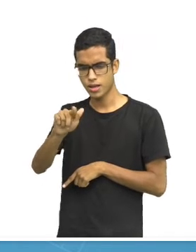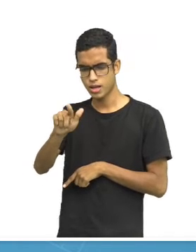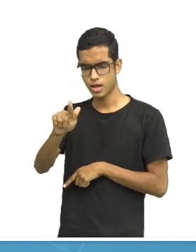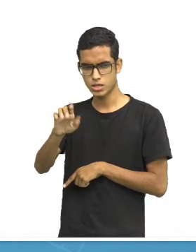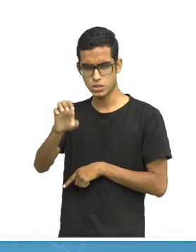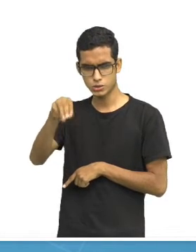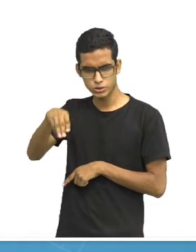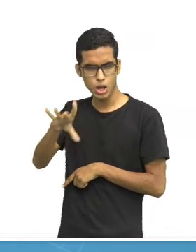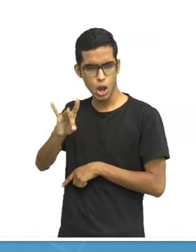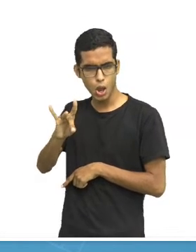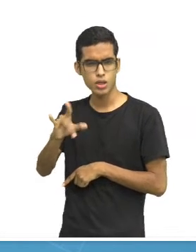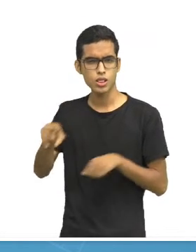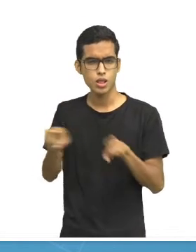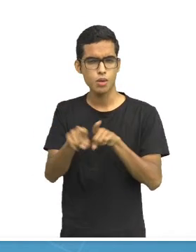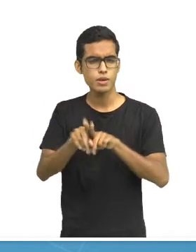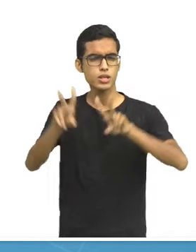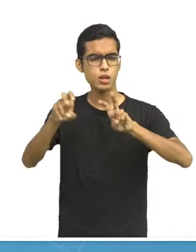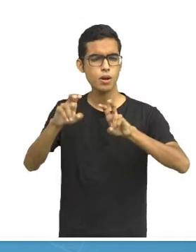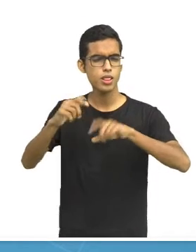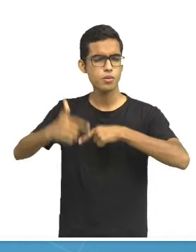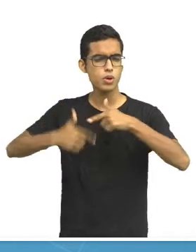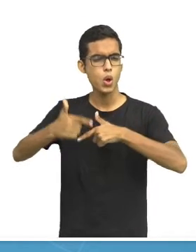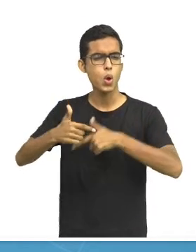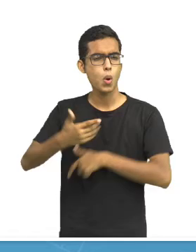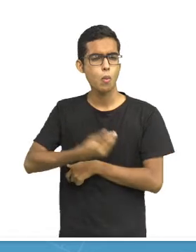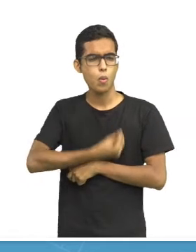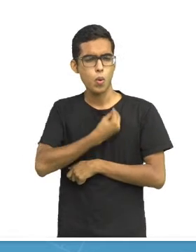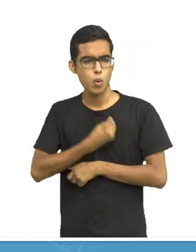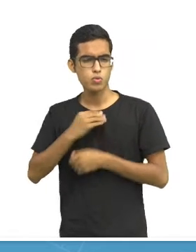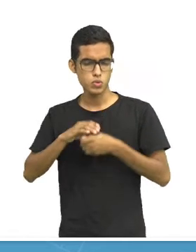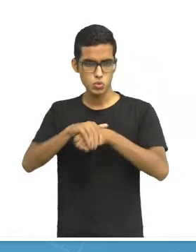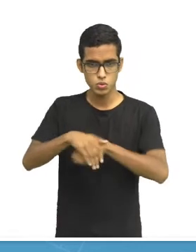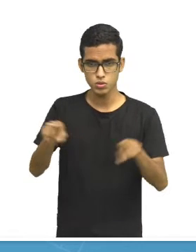vida noturna e sentimentos de